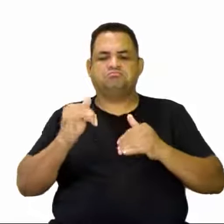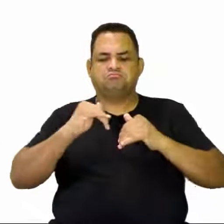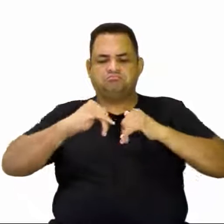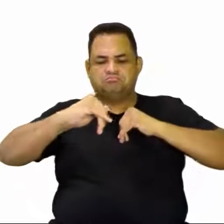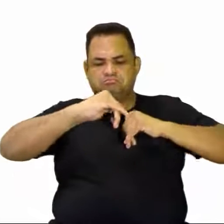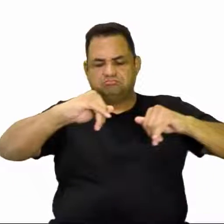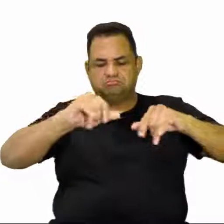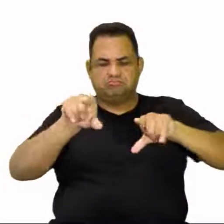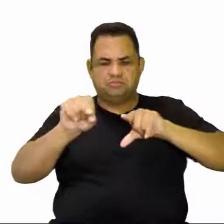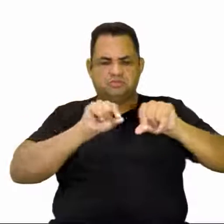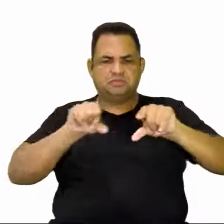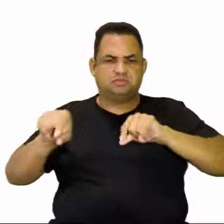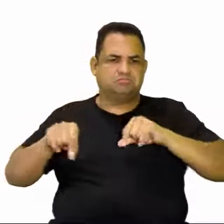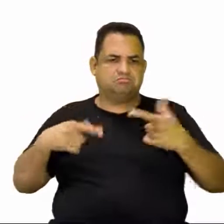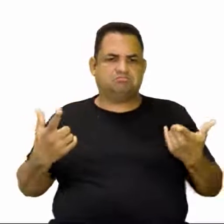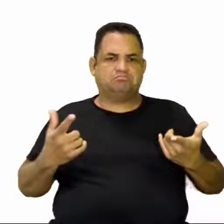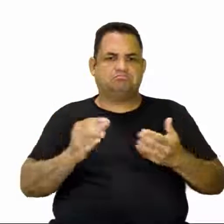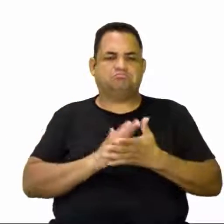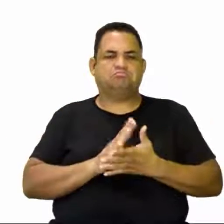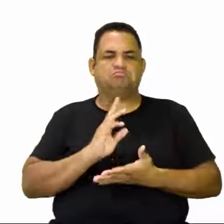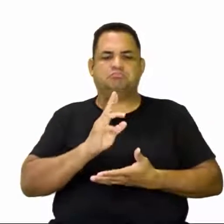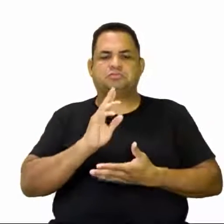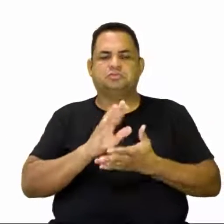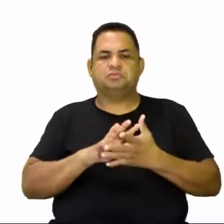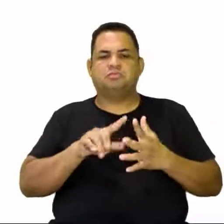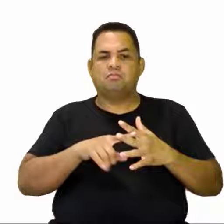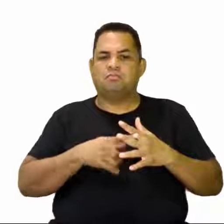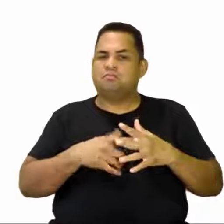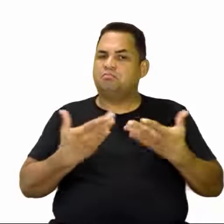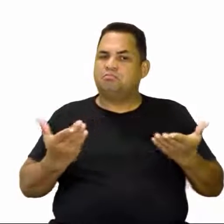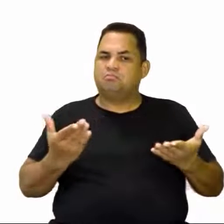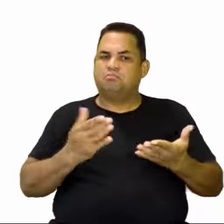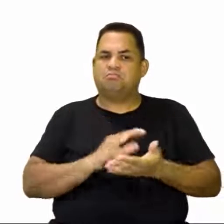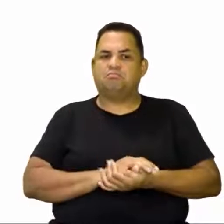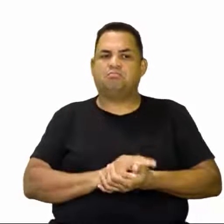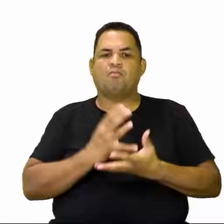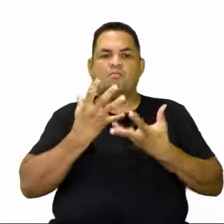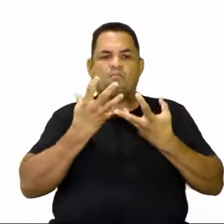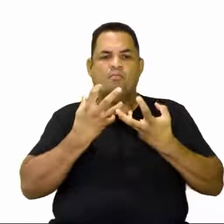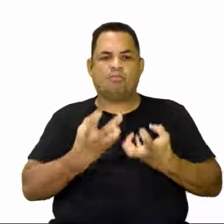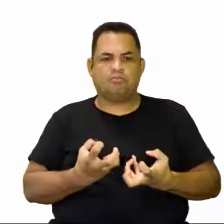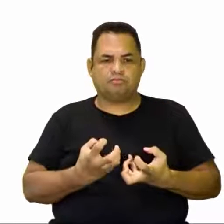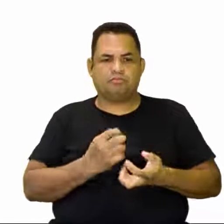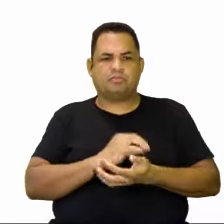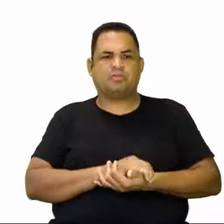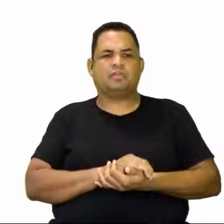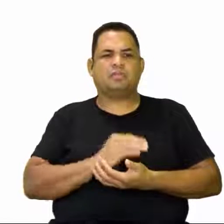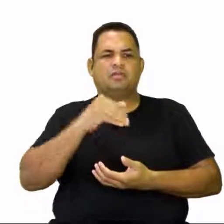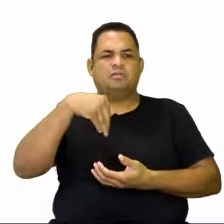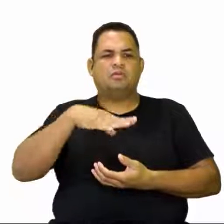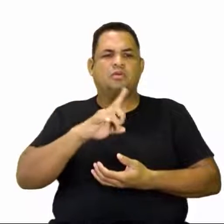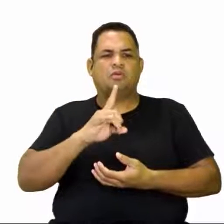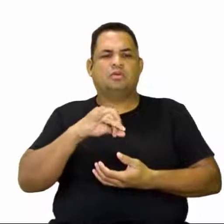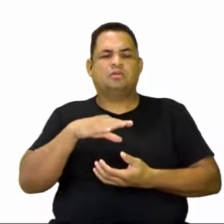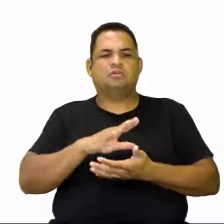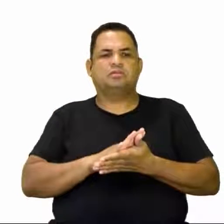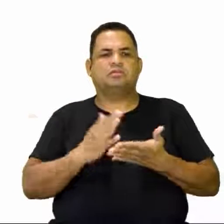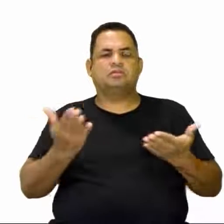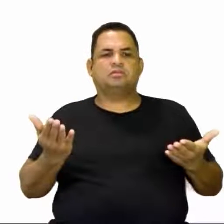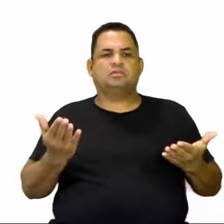da catação. A catação ela é um processo mecânico. Aqui a gente tem de novo secagem e aqui moagem.